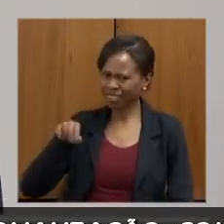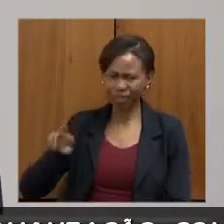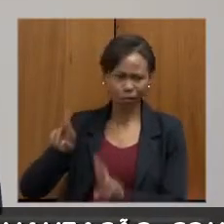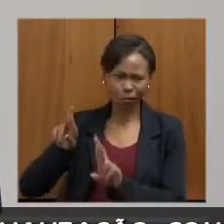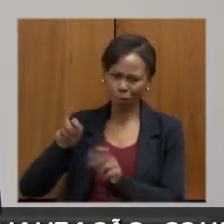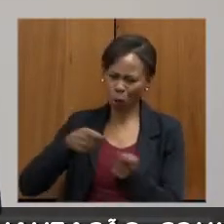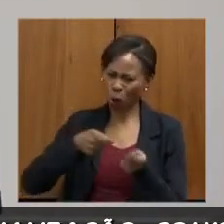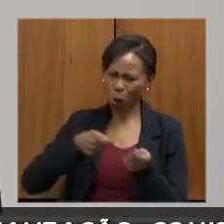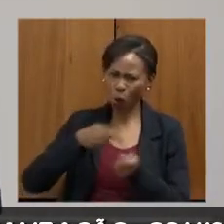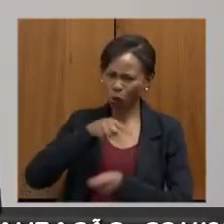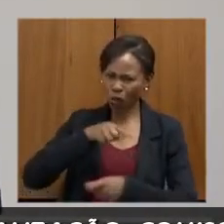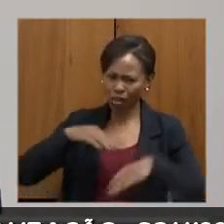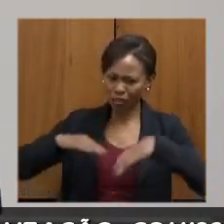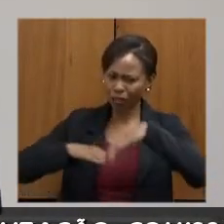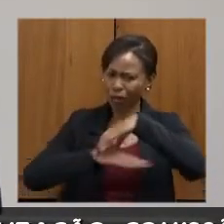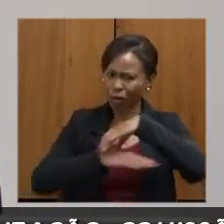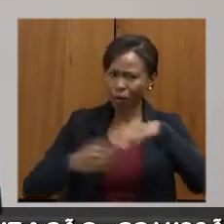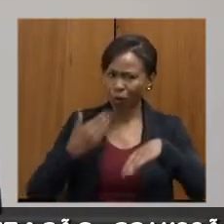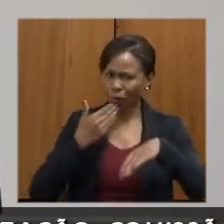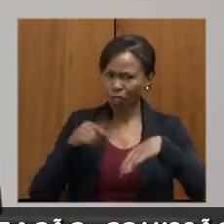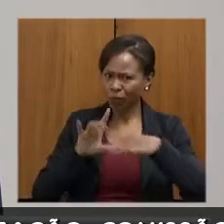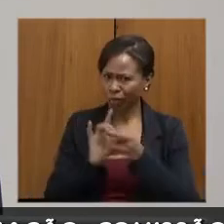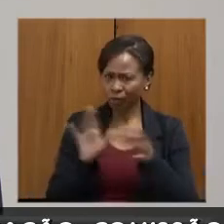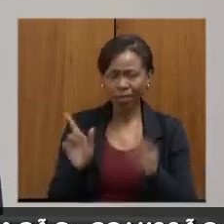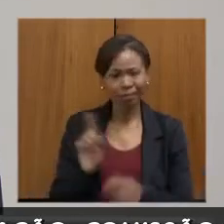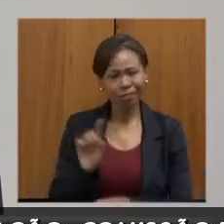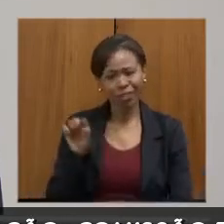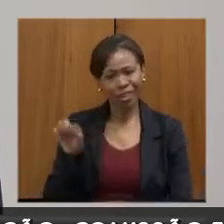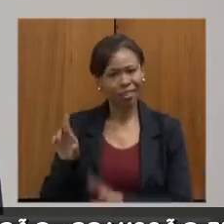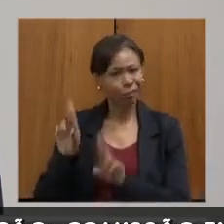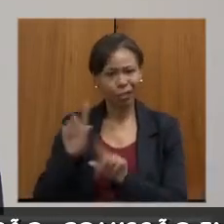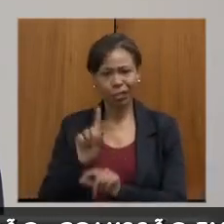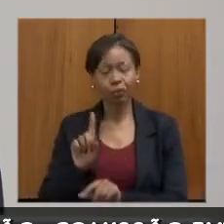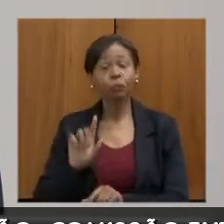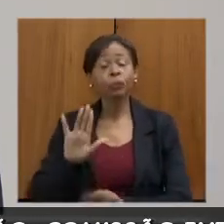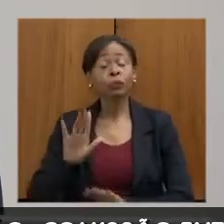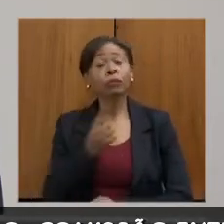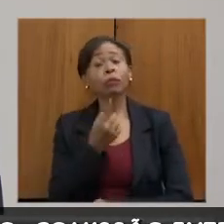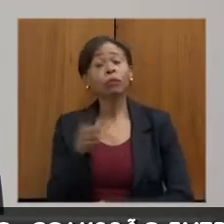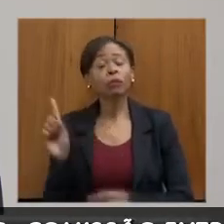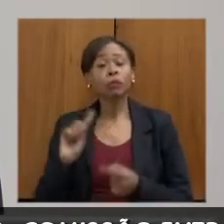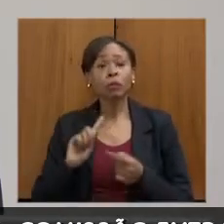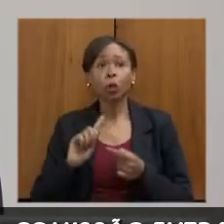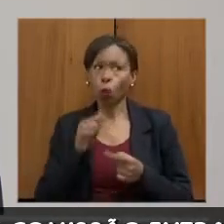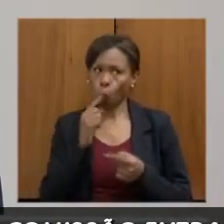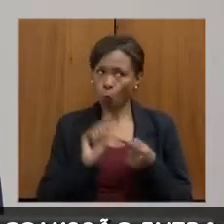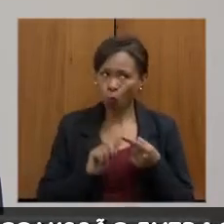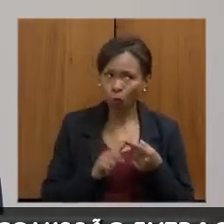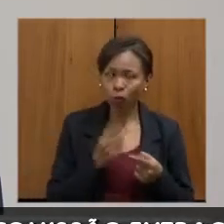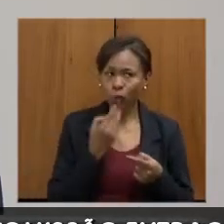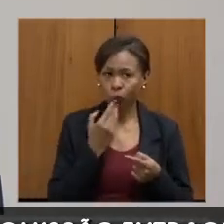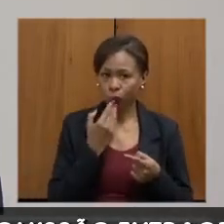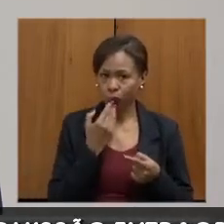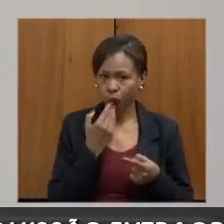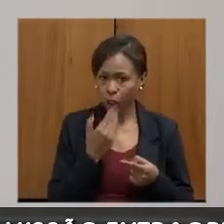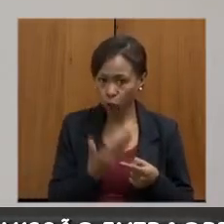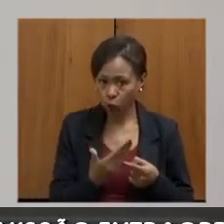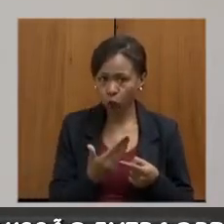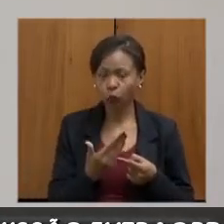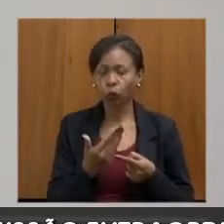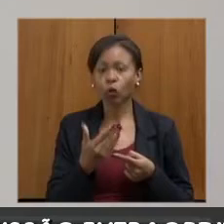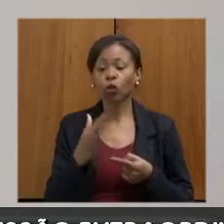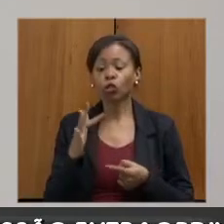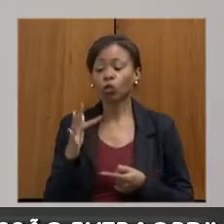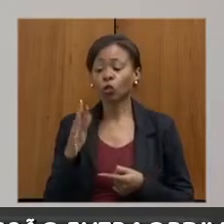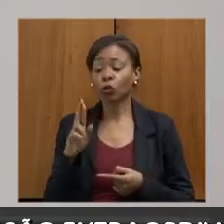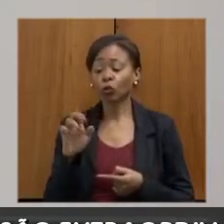permitir essa passagem por fim duas questões Esse aí foi um pedido né para que a gente tem um